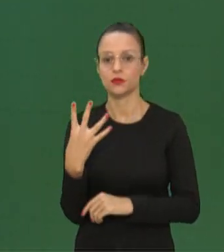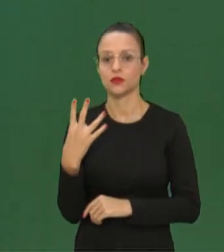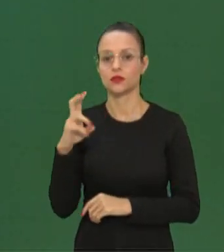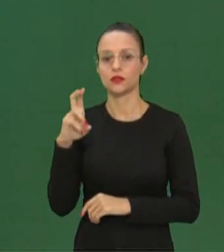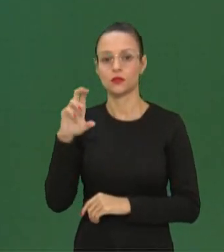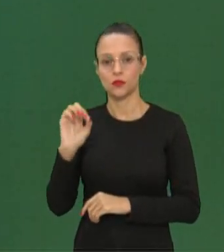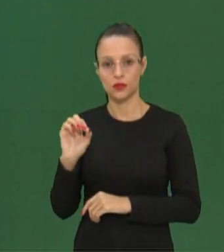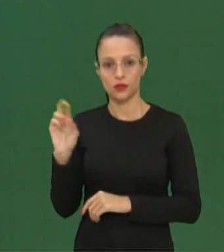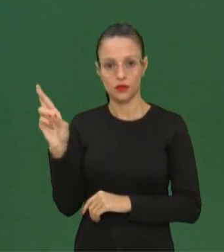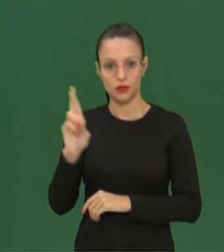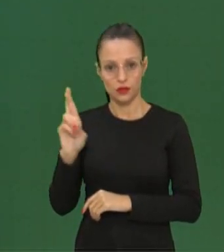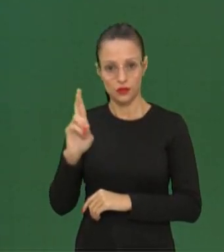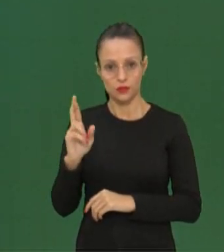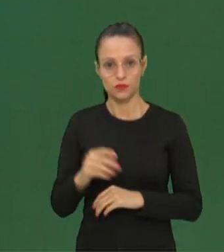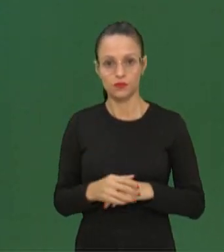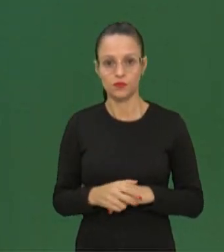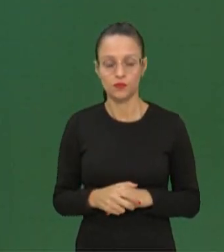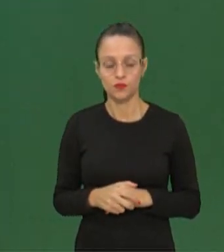450.